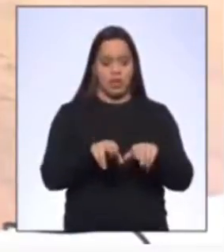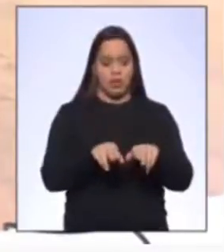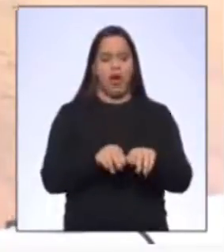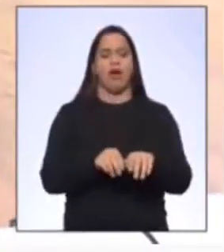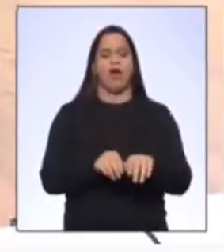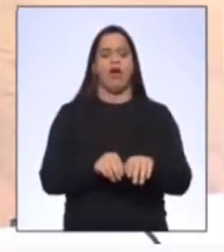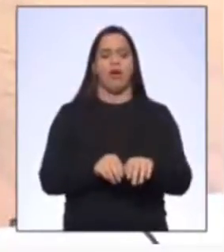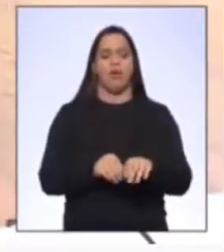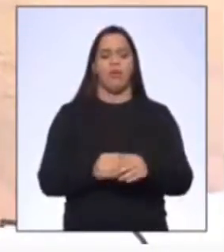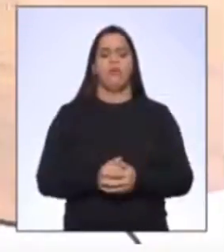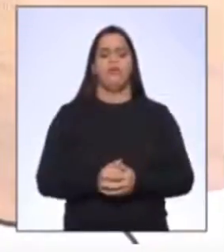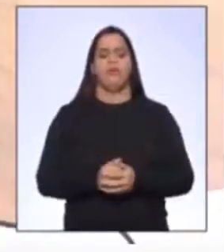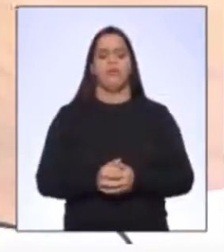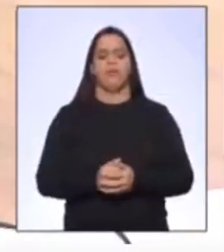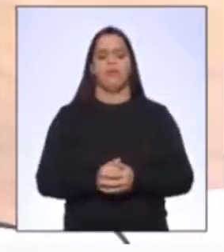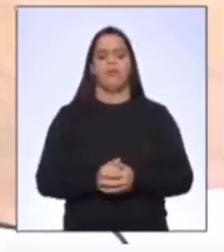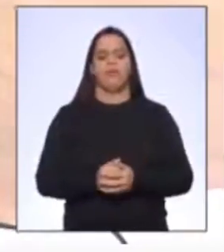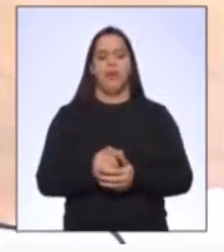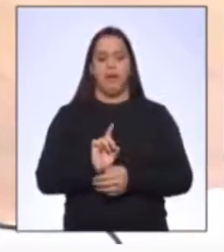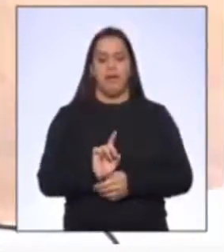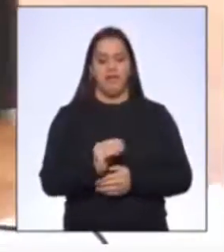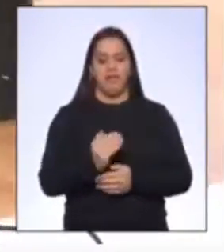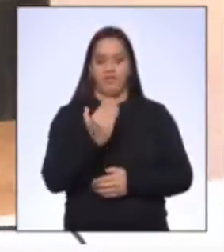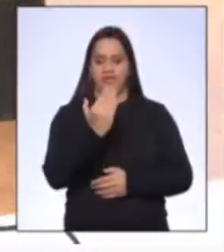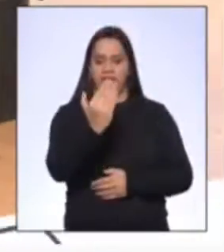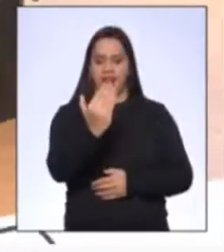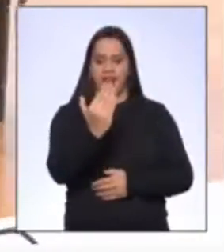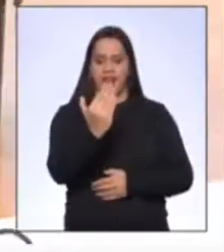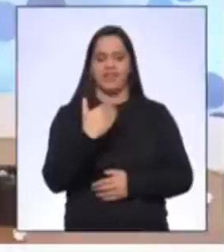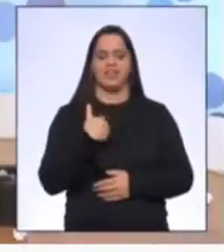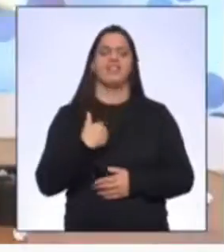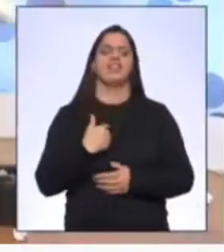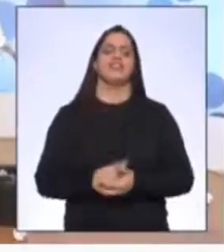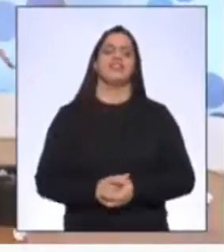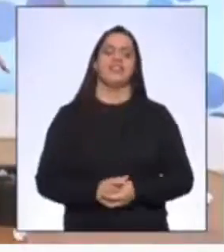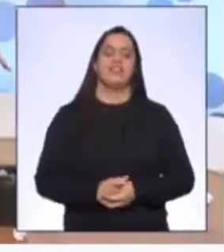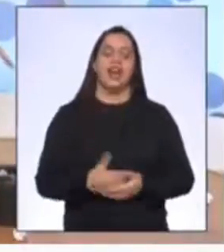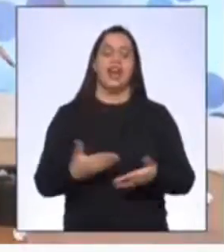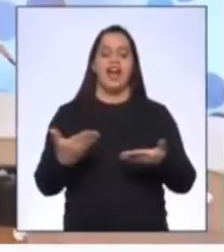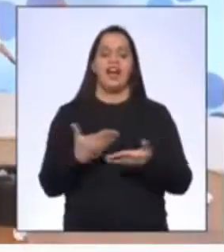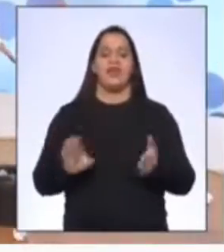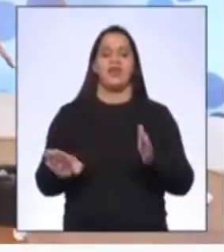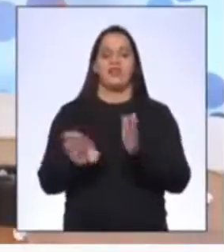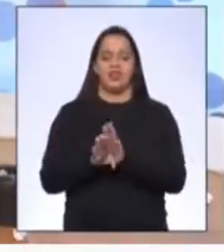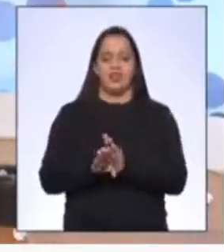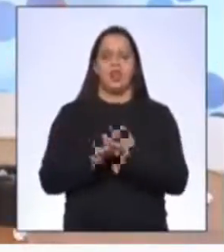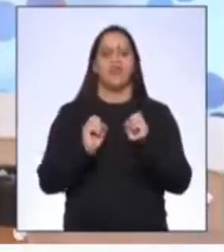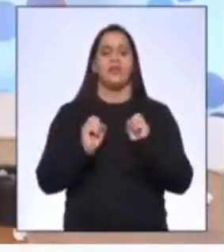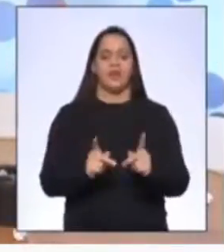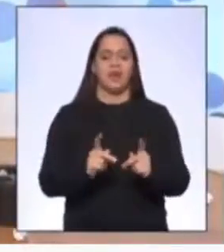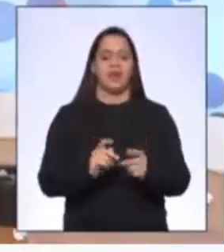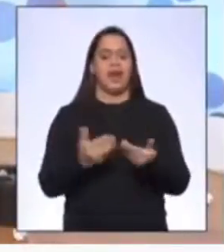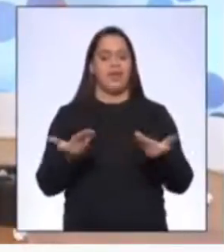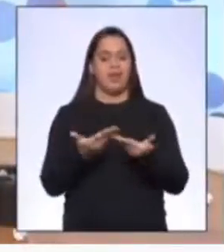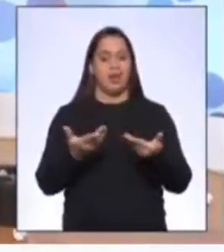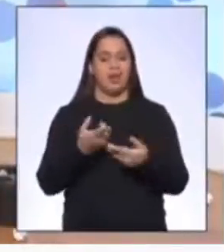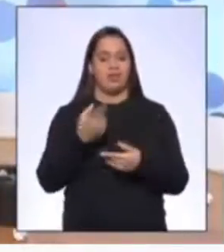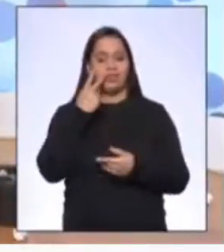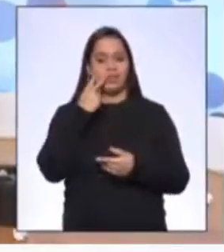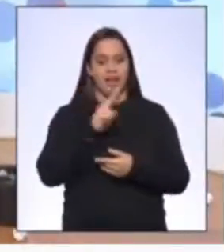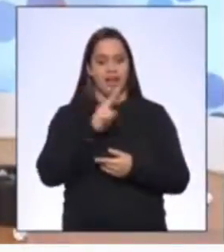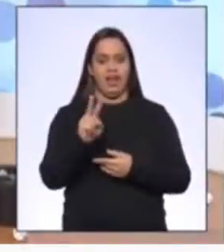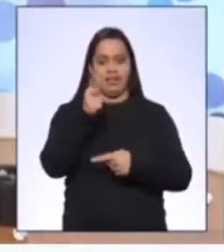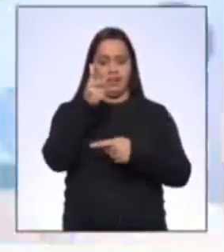frente 1 o ok chegou juliana você agora está de